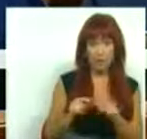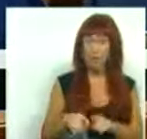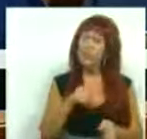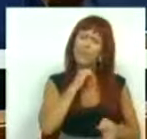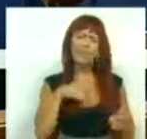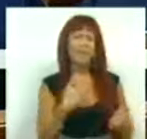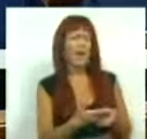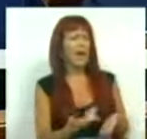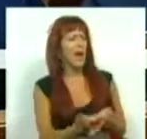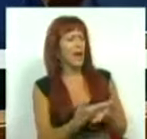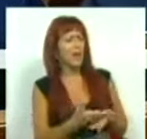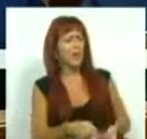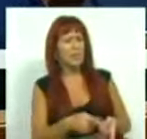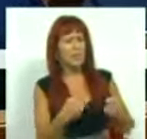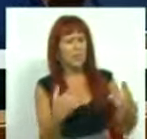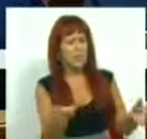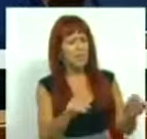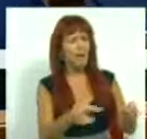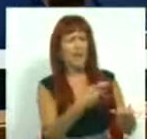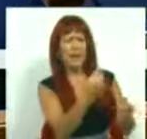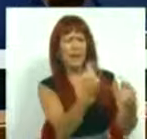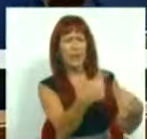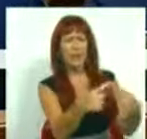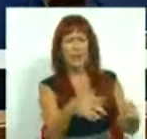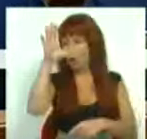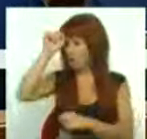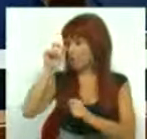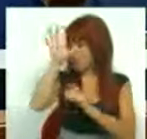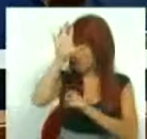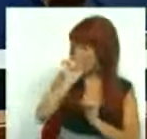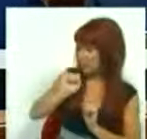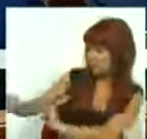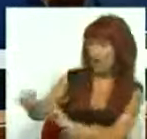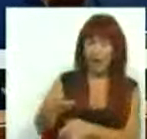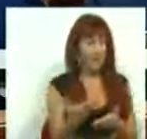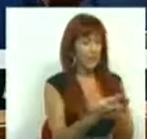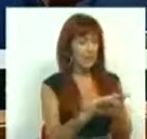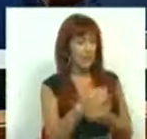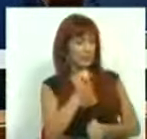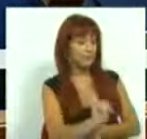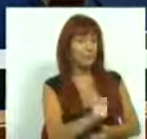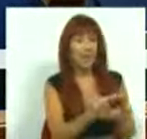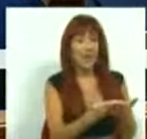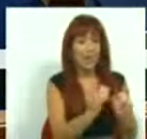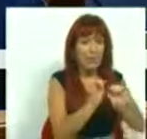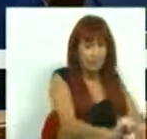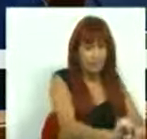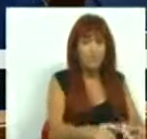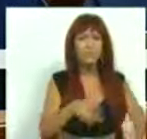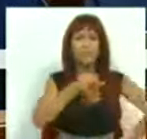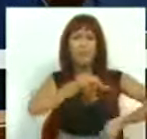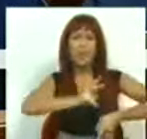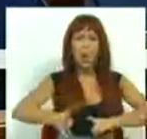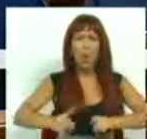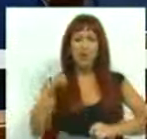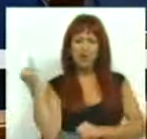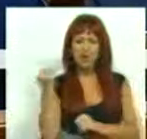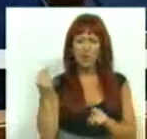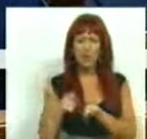para permitir que a economia tenha mais liquidez, ao Estado que é do Estado, à economia o que é da economia, quais são